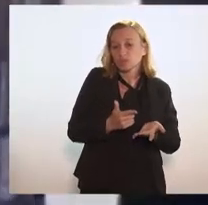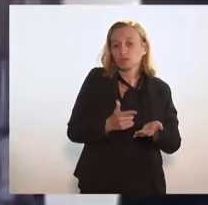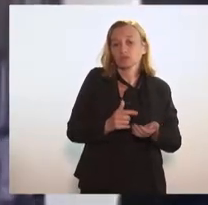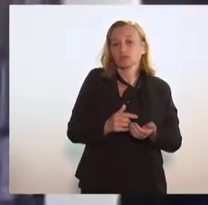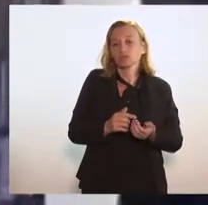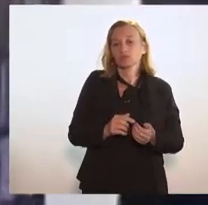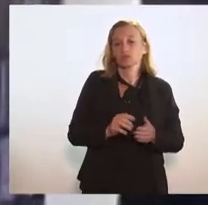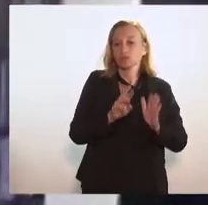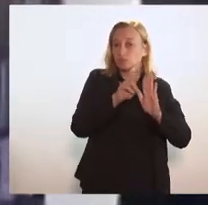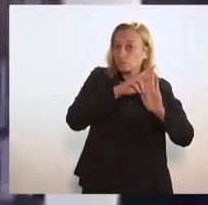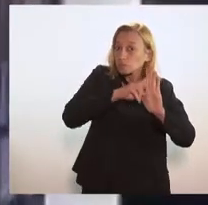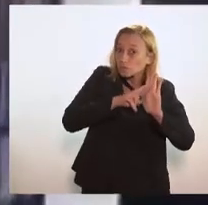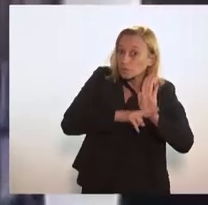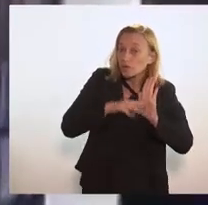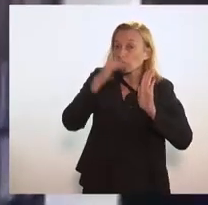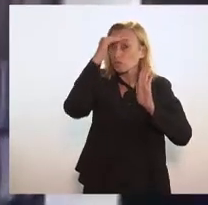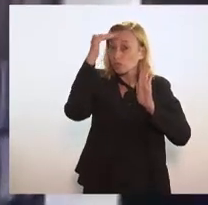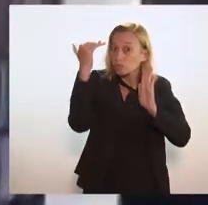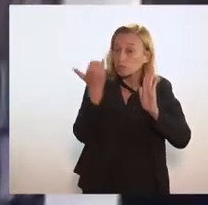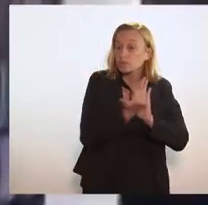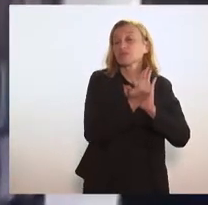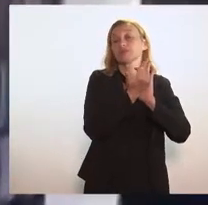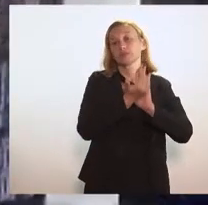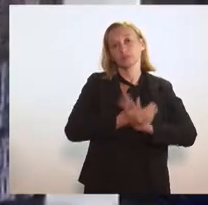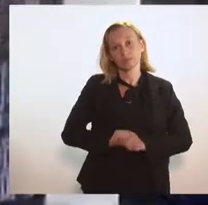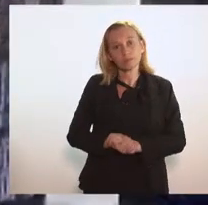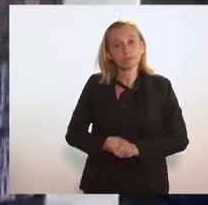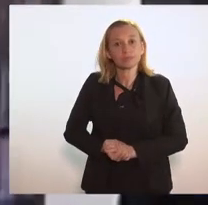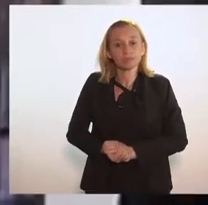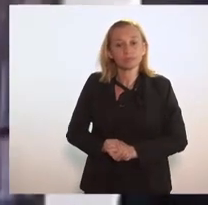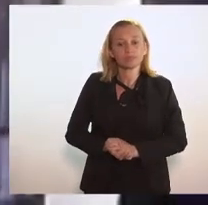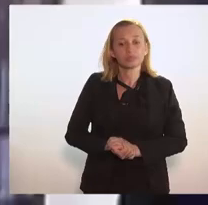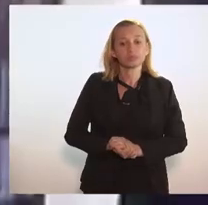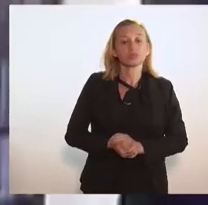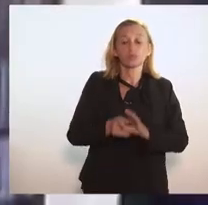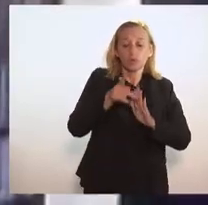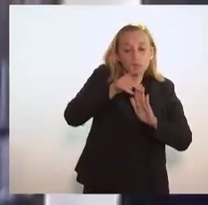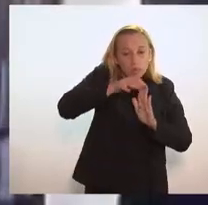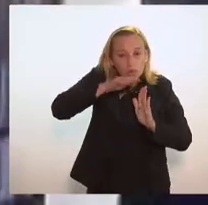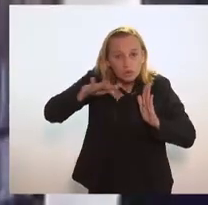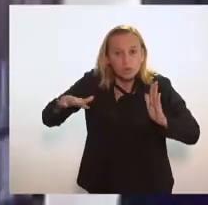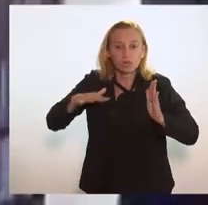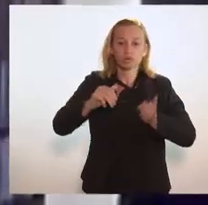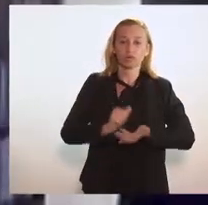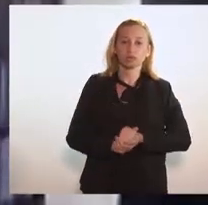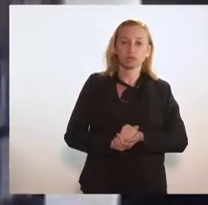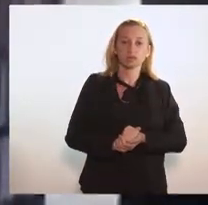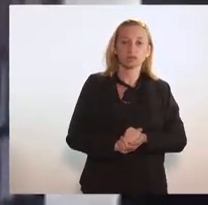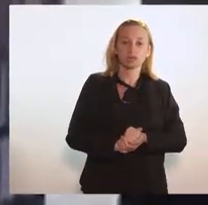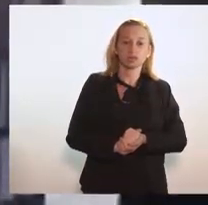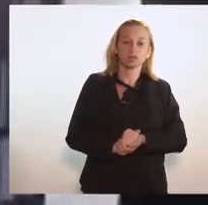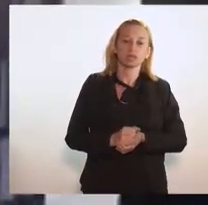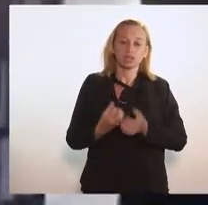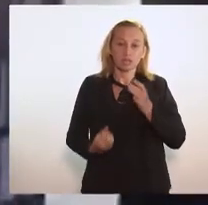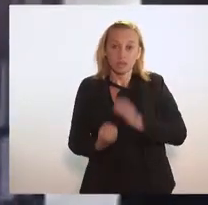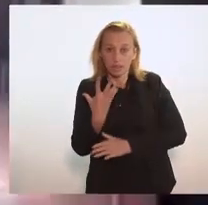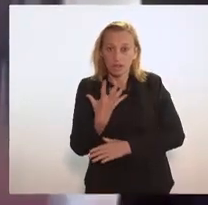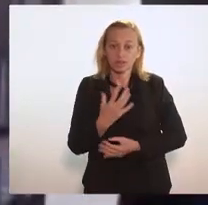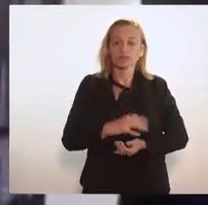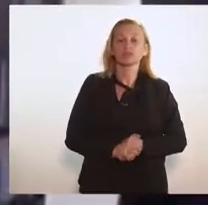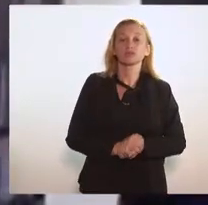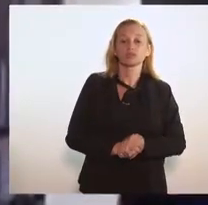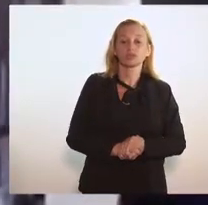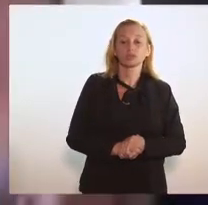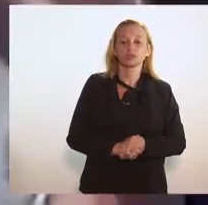procedimentos os procedimentos dos protocolos realizados existentes